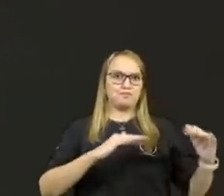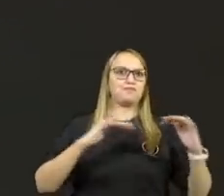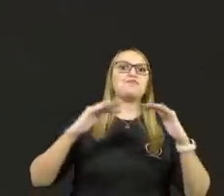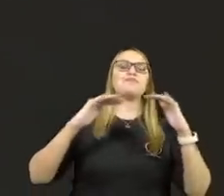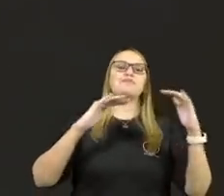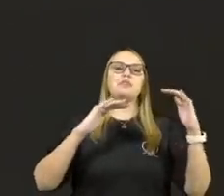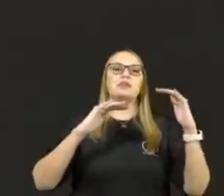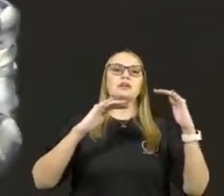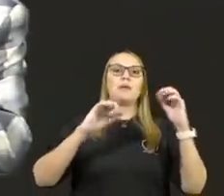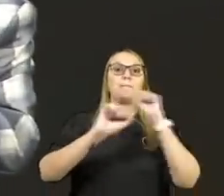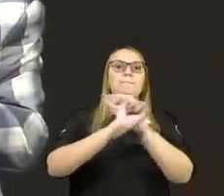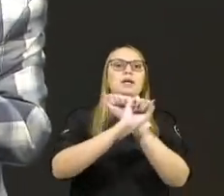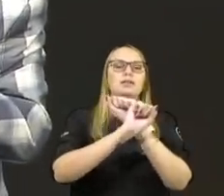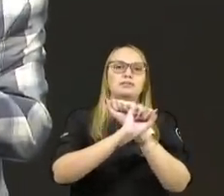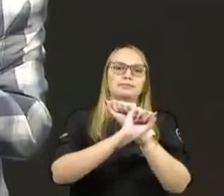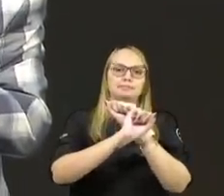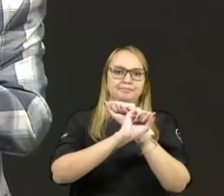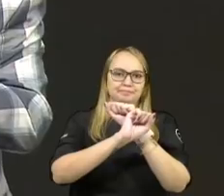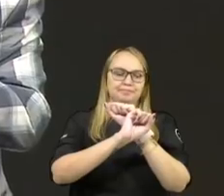foram paradas.